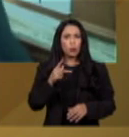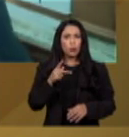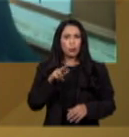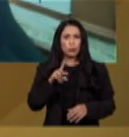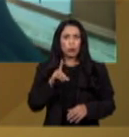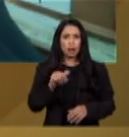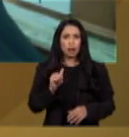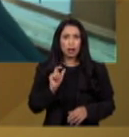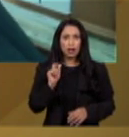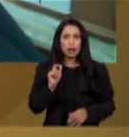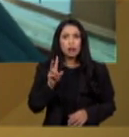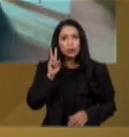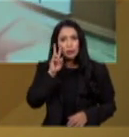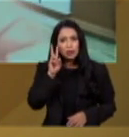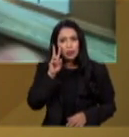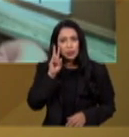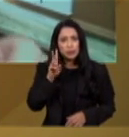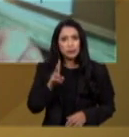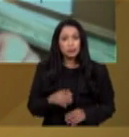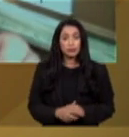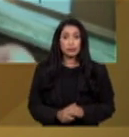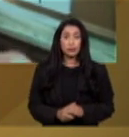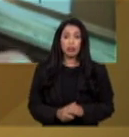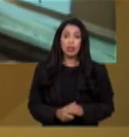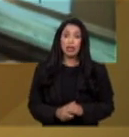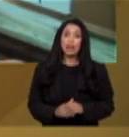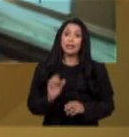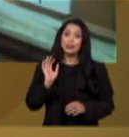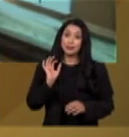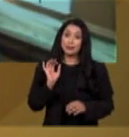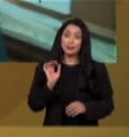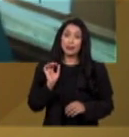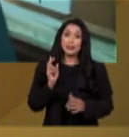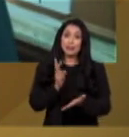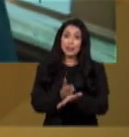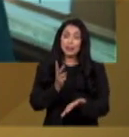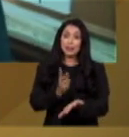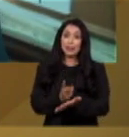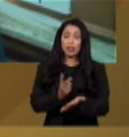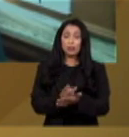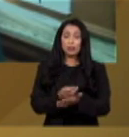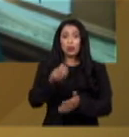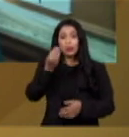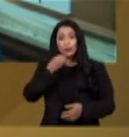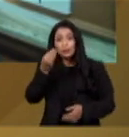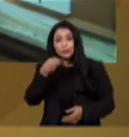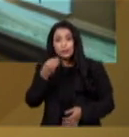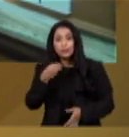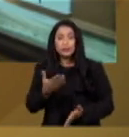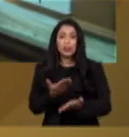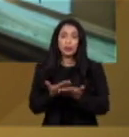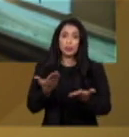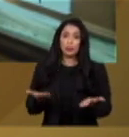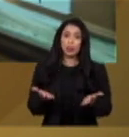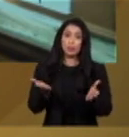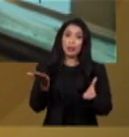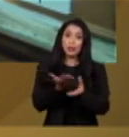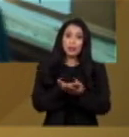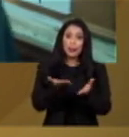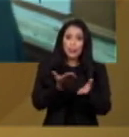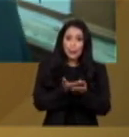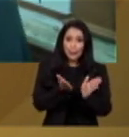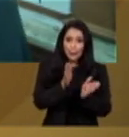corda estoura no lado mais fraco. Mas, no caso concreto, a Constituição